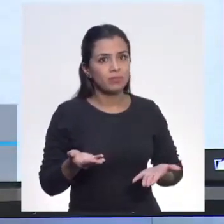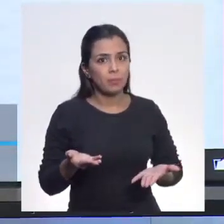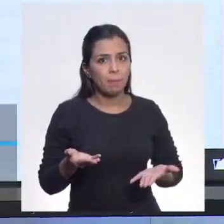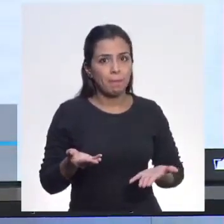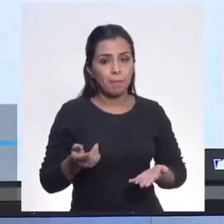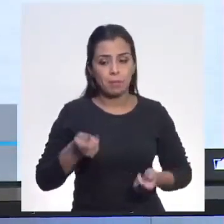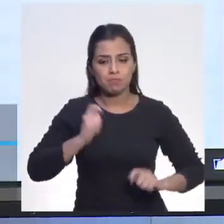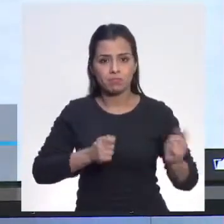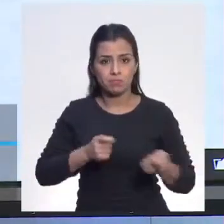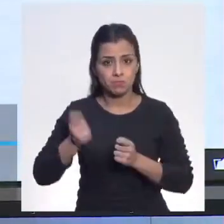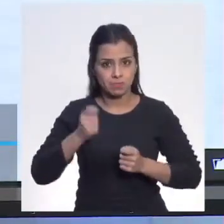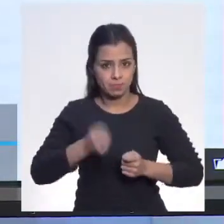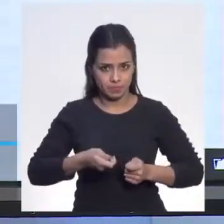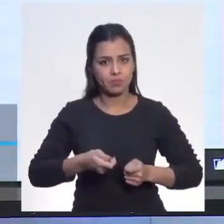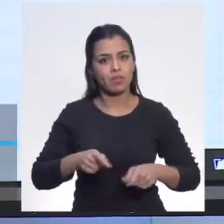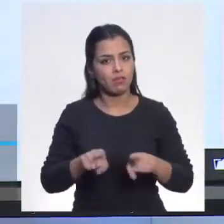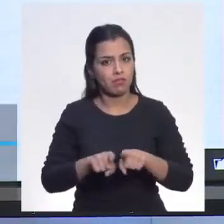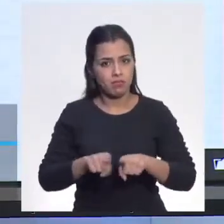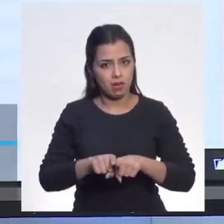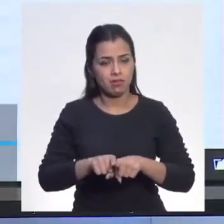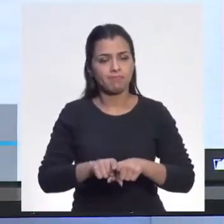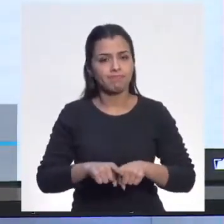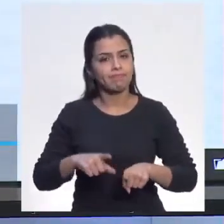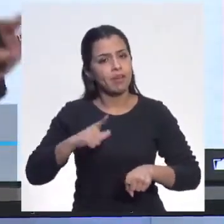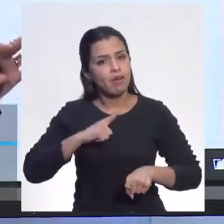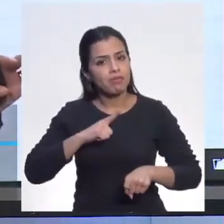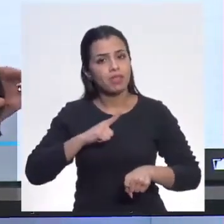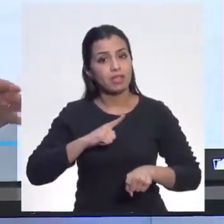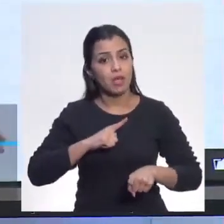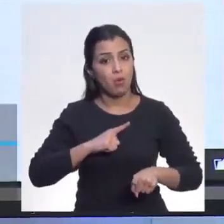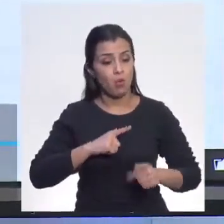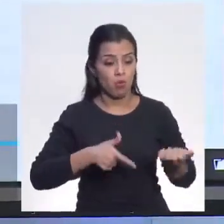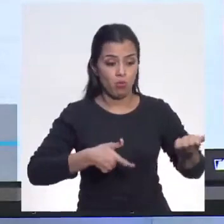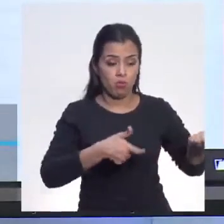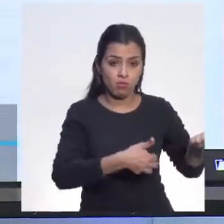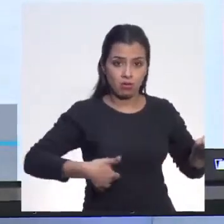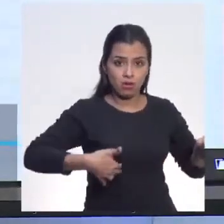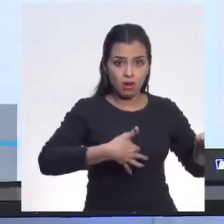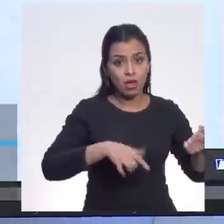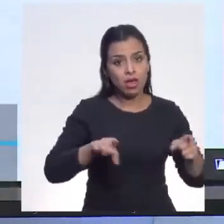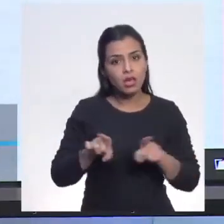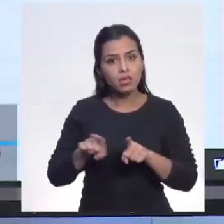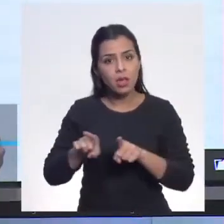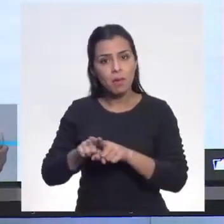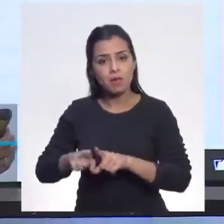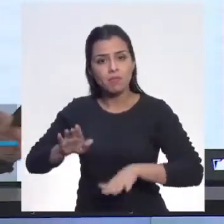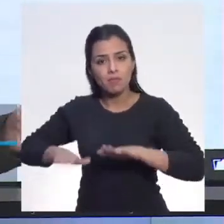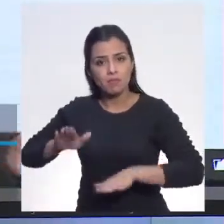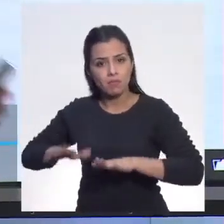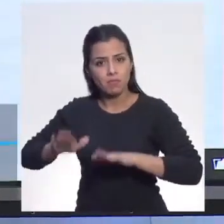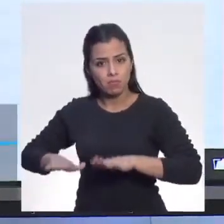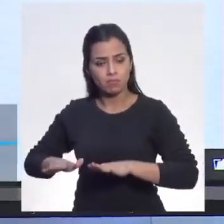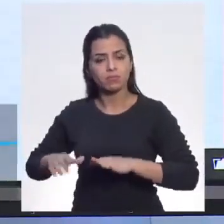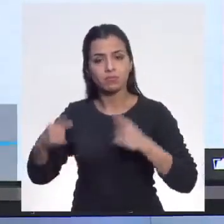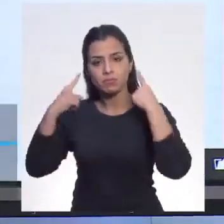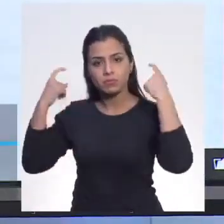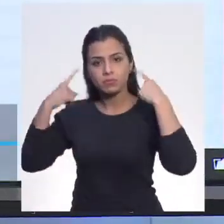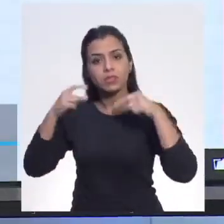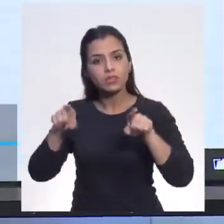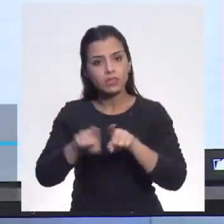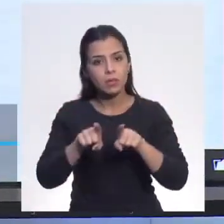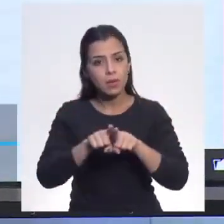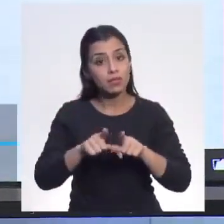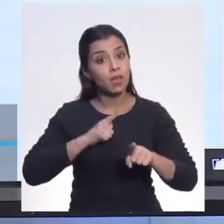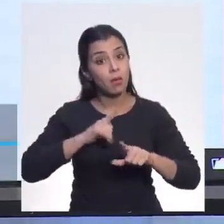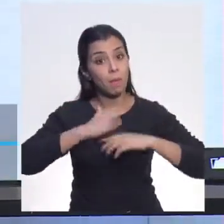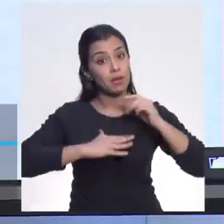aqui bateria. Então, ele está fazendo parte do naipe dos metais e da percussão ao mesmo tempo. Então, ele tem habilidade para as duas coisas.